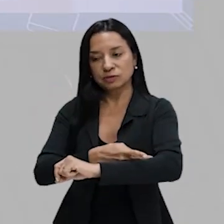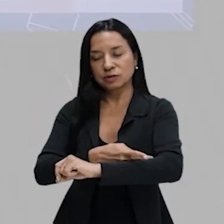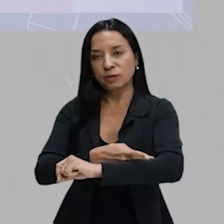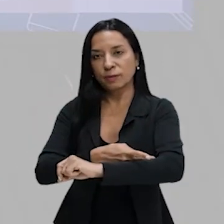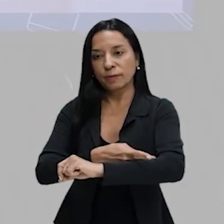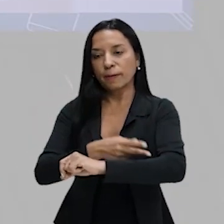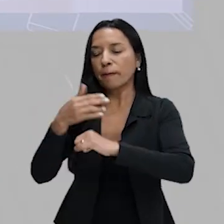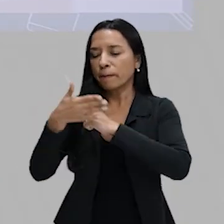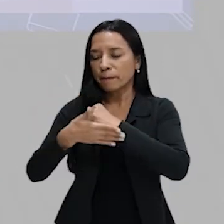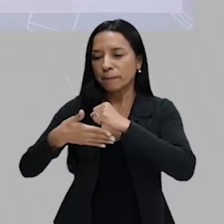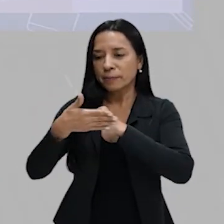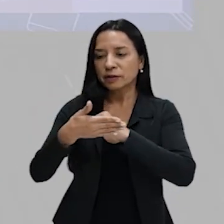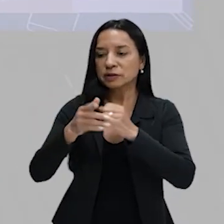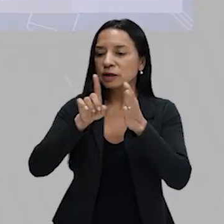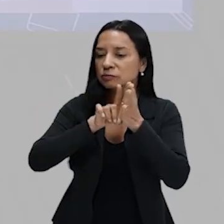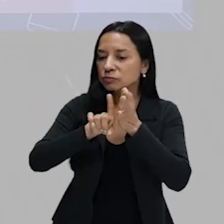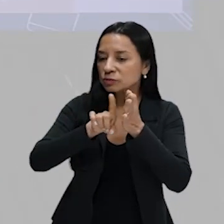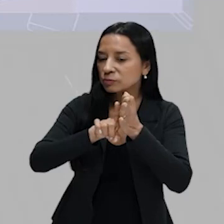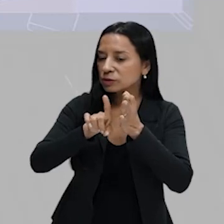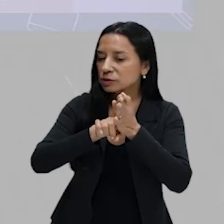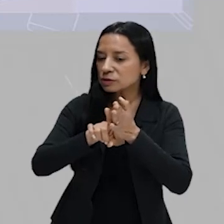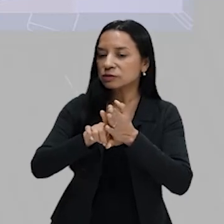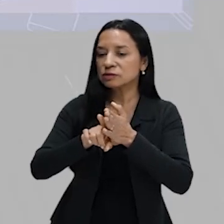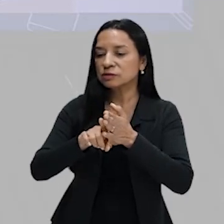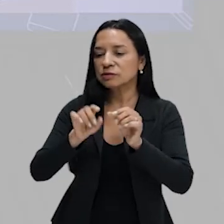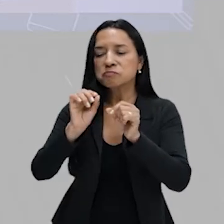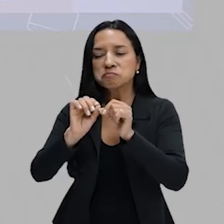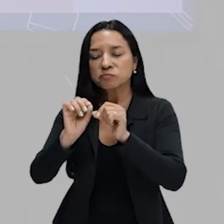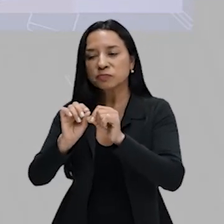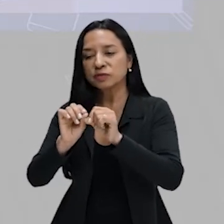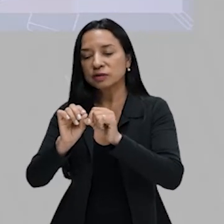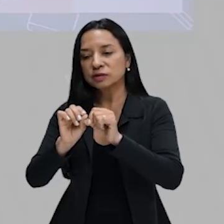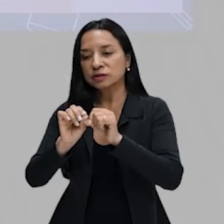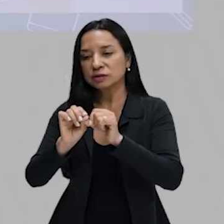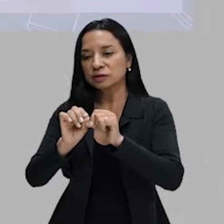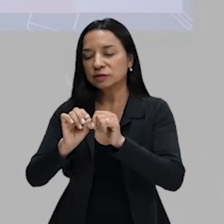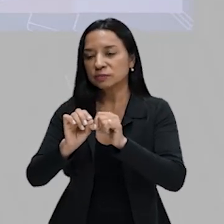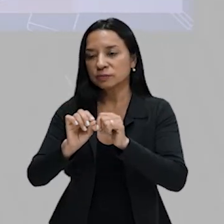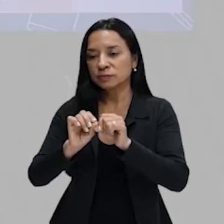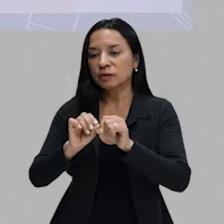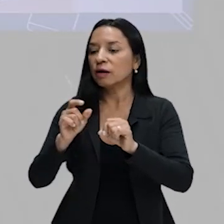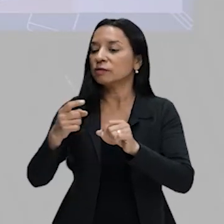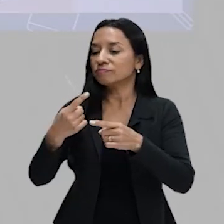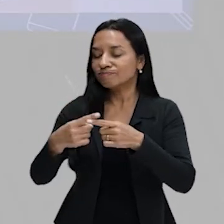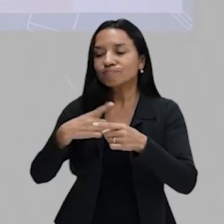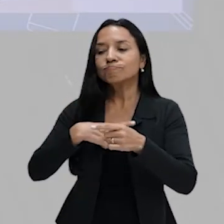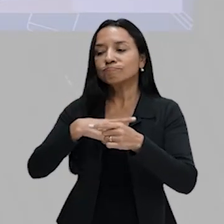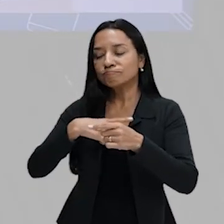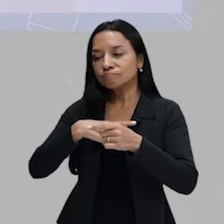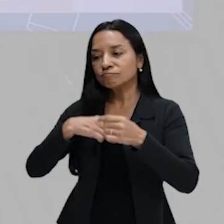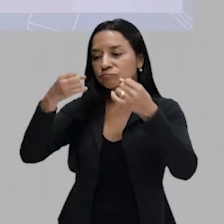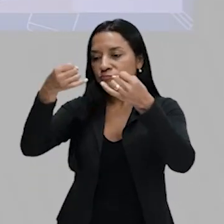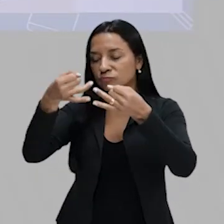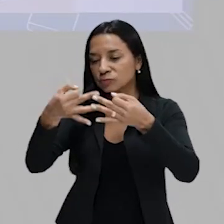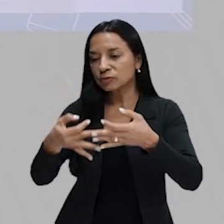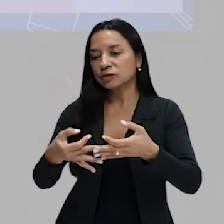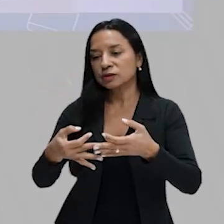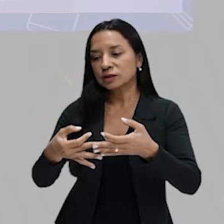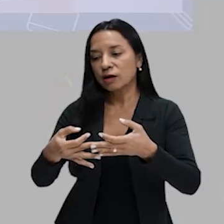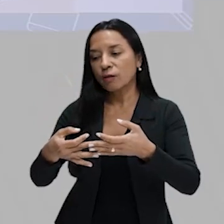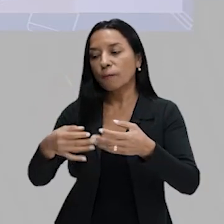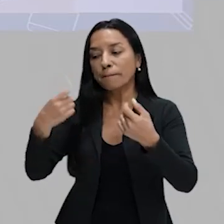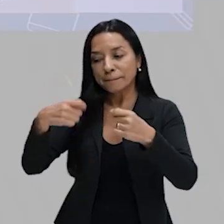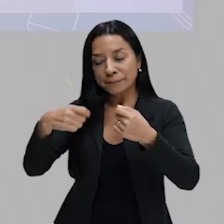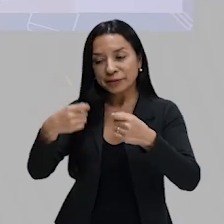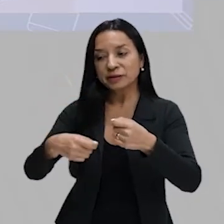uma explicação provisória, lógico, porque essa explicação ela tem que ser testada, né?